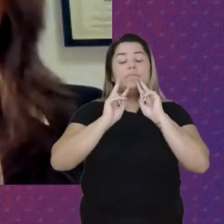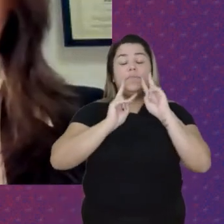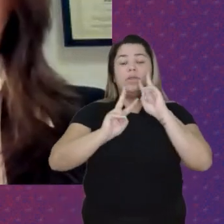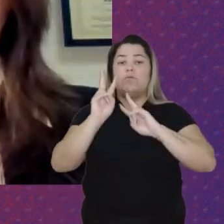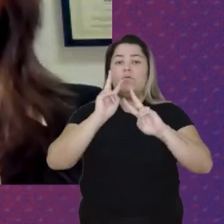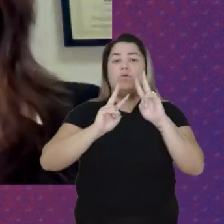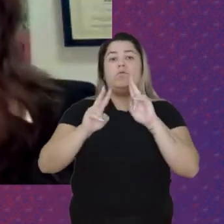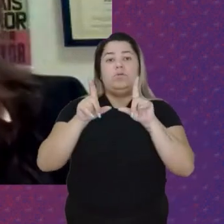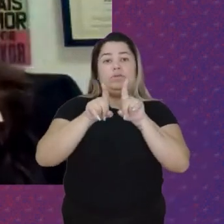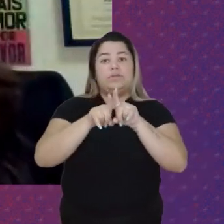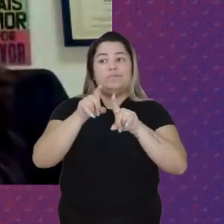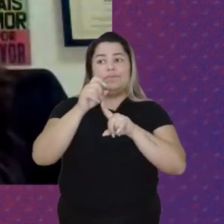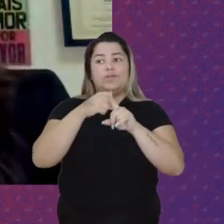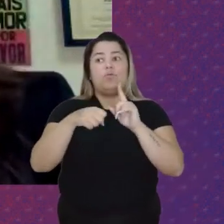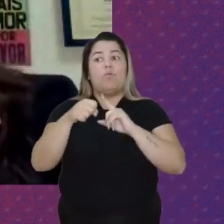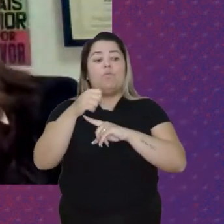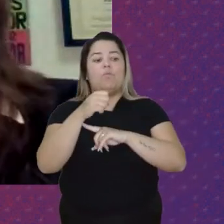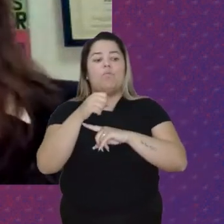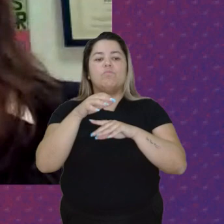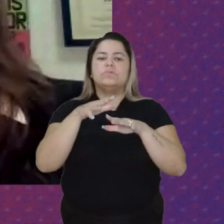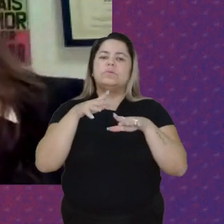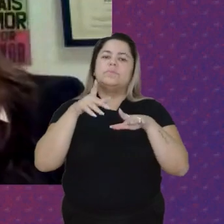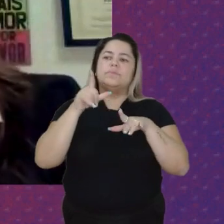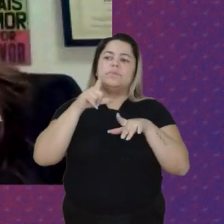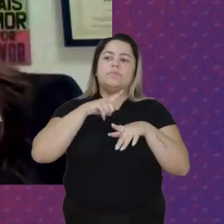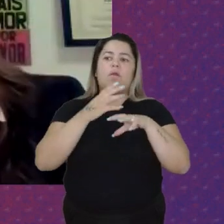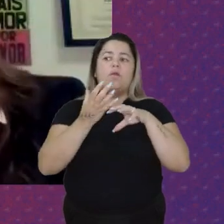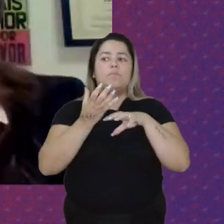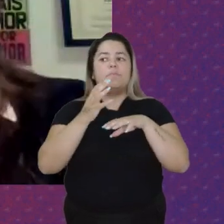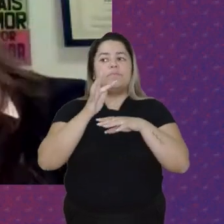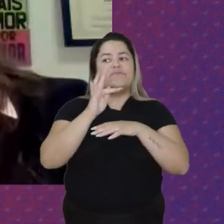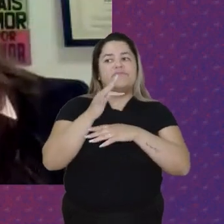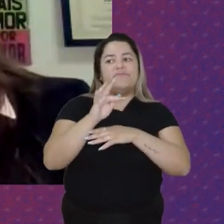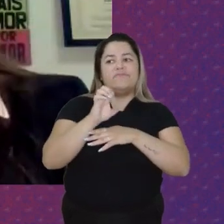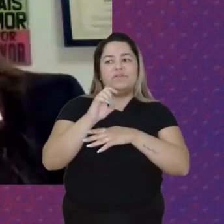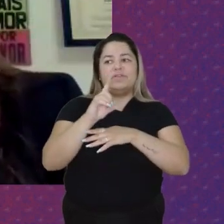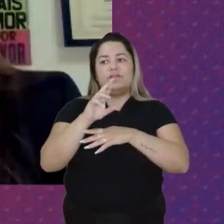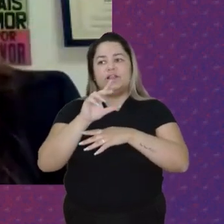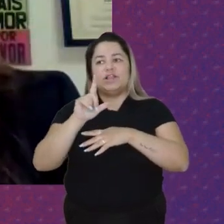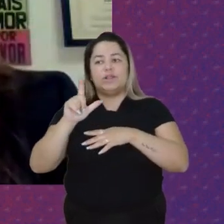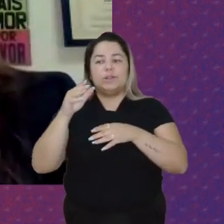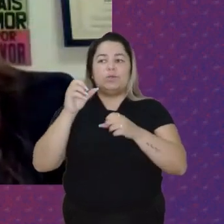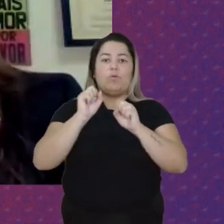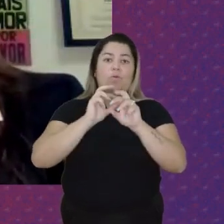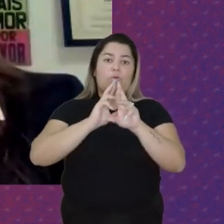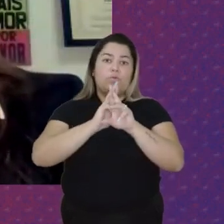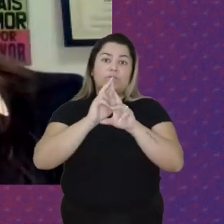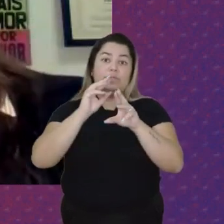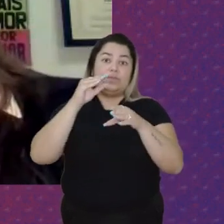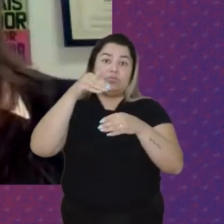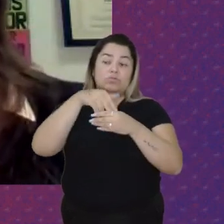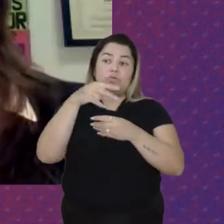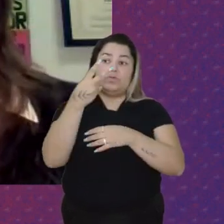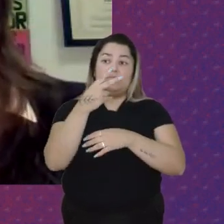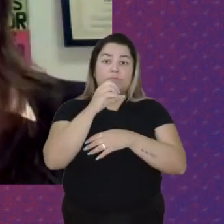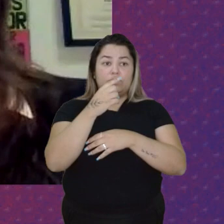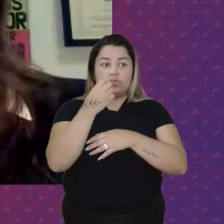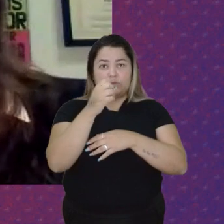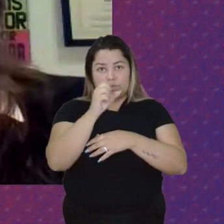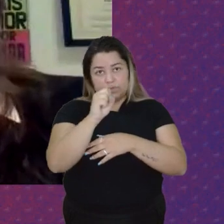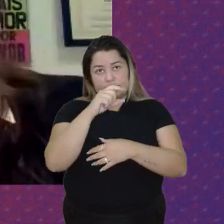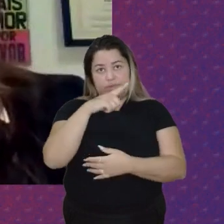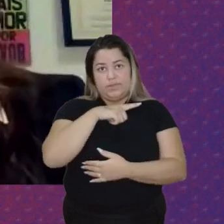corpo social e olha o parlamento, a gente vê que na Câmara Federal, considerando o resultado das eleições de 2018, né, a gente só